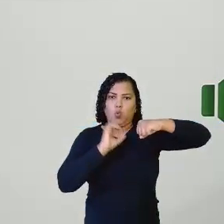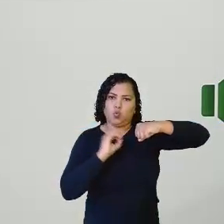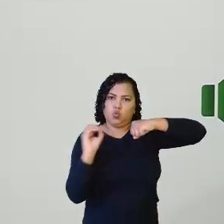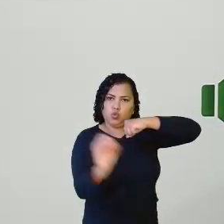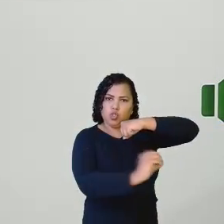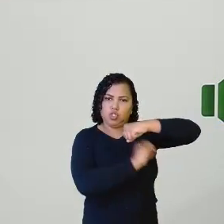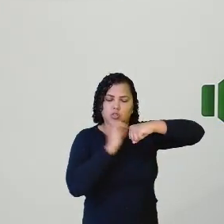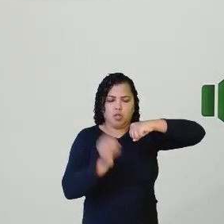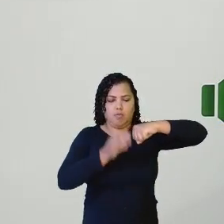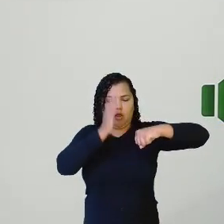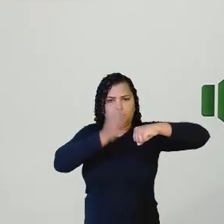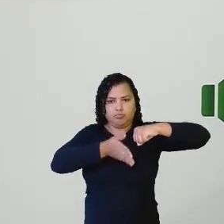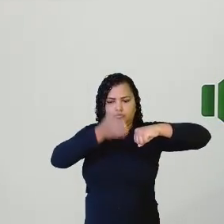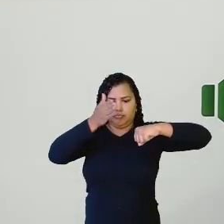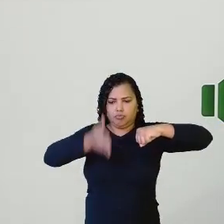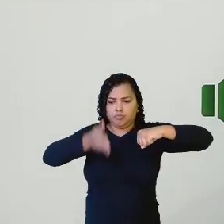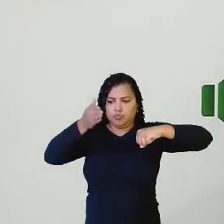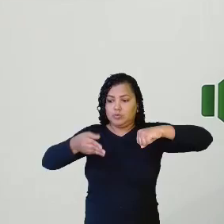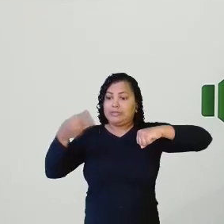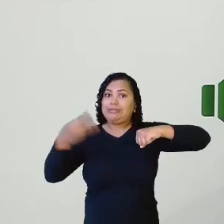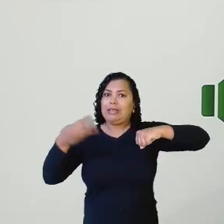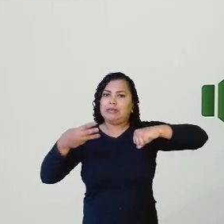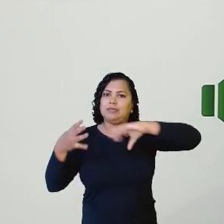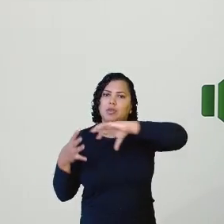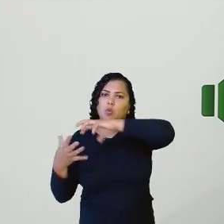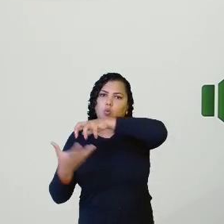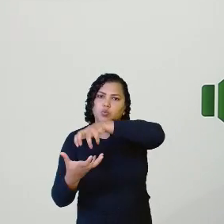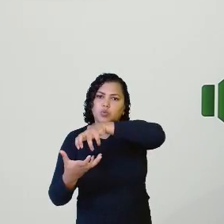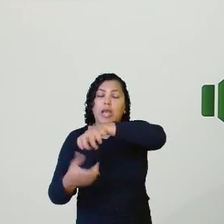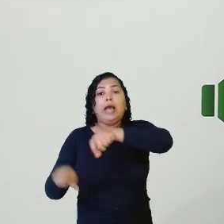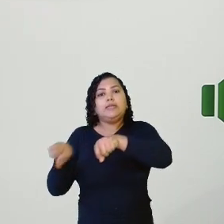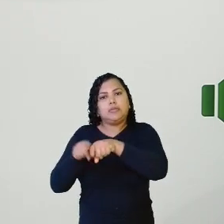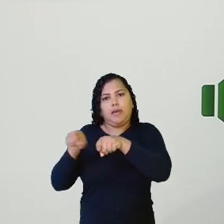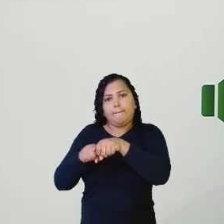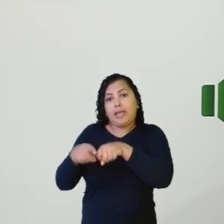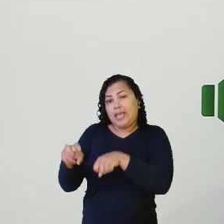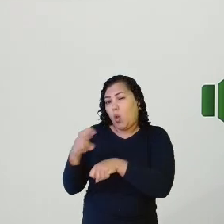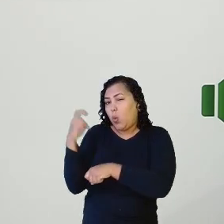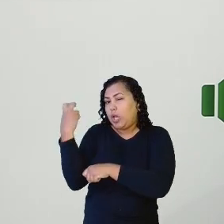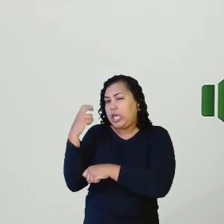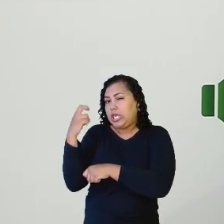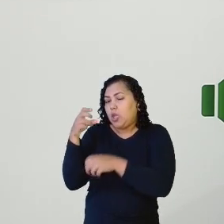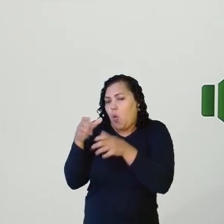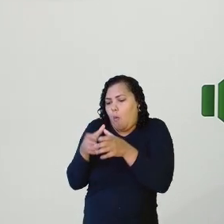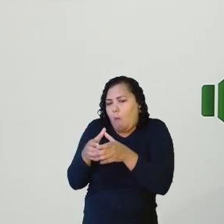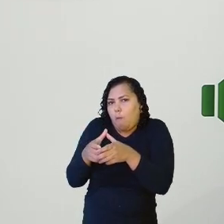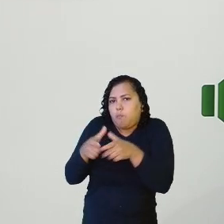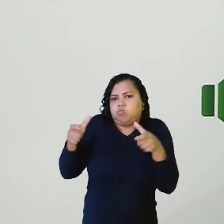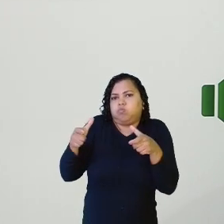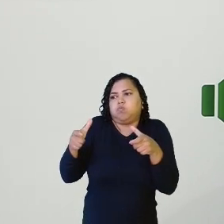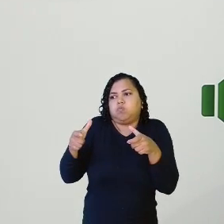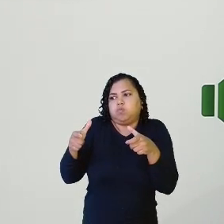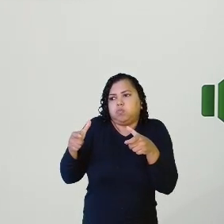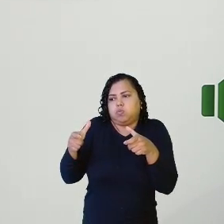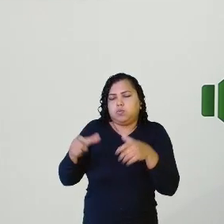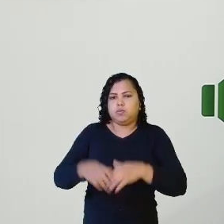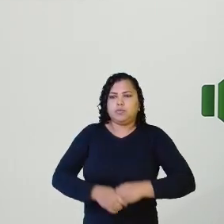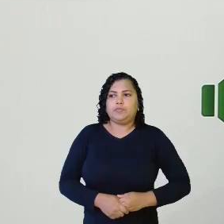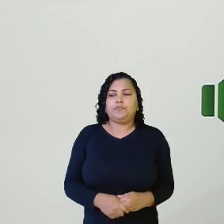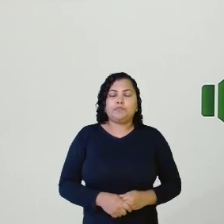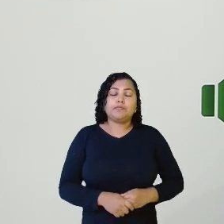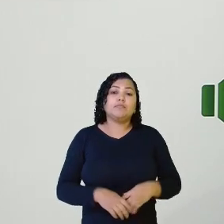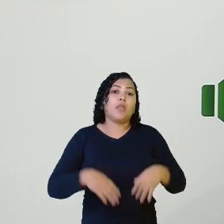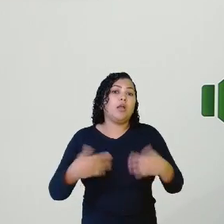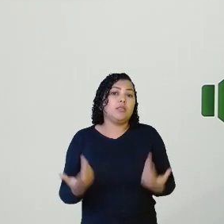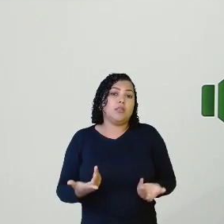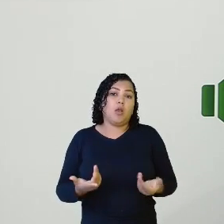Solar. Ele é o quinto maior planeta do Sistema Solar e o terceiro em distância do Sol. E até o